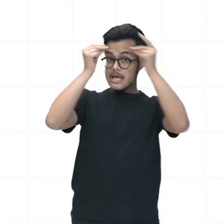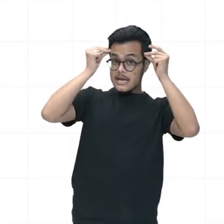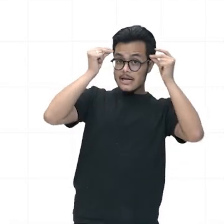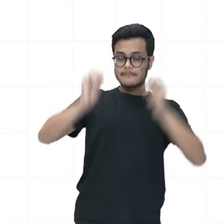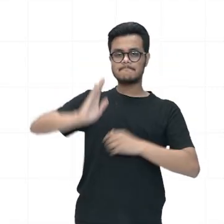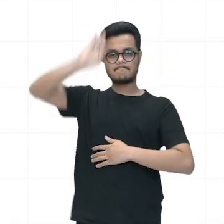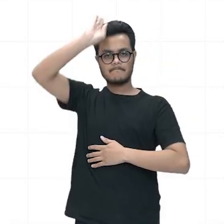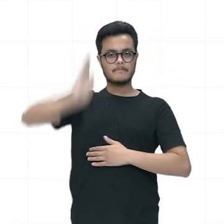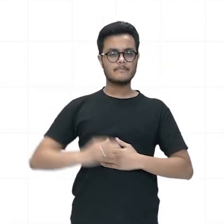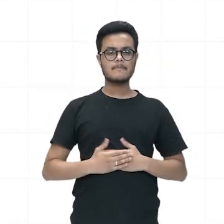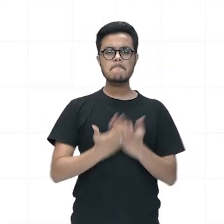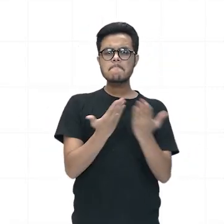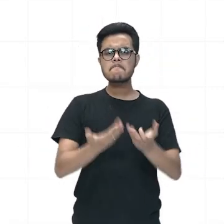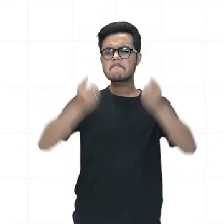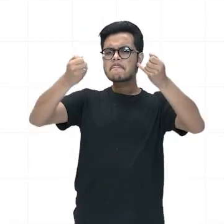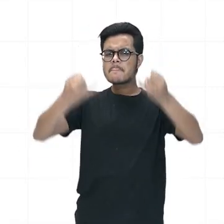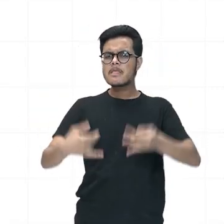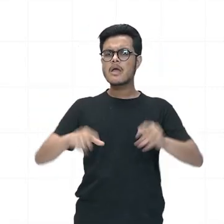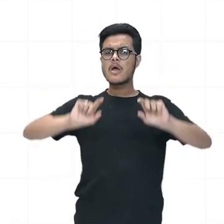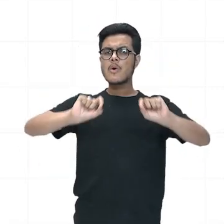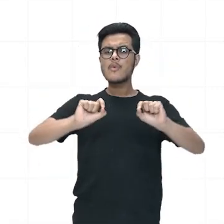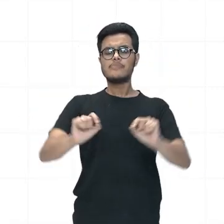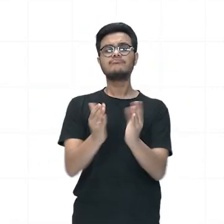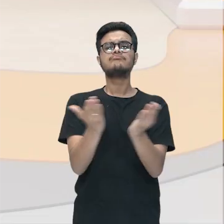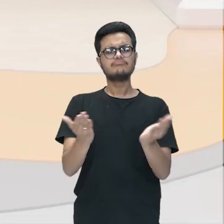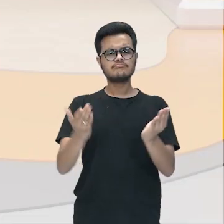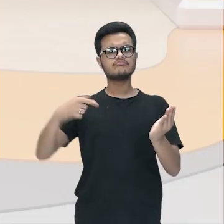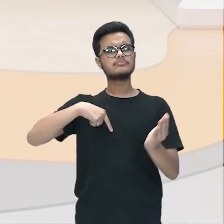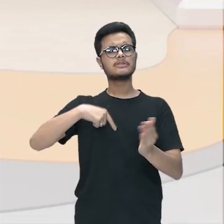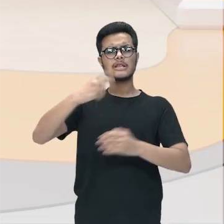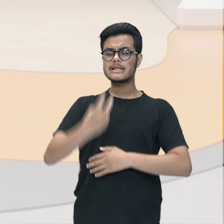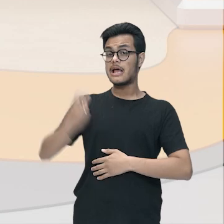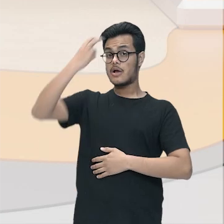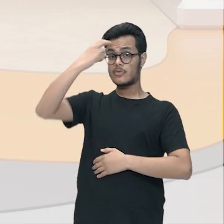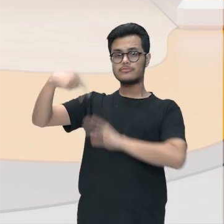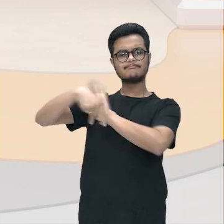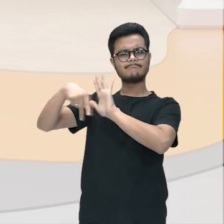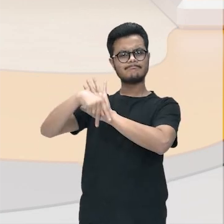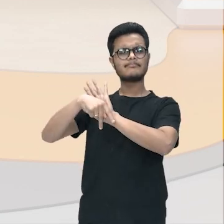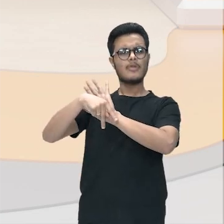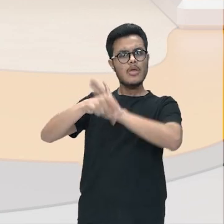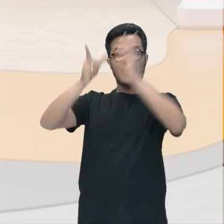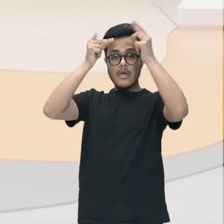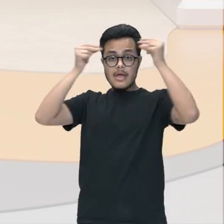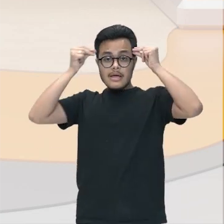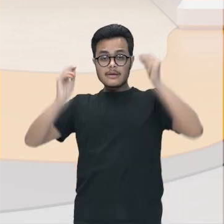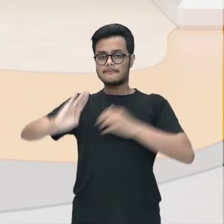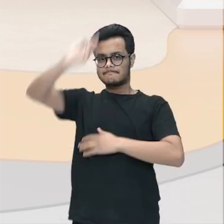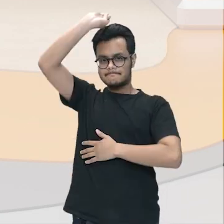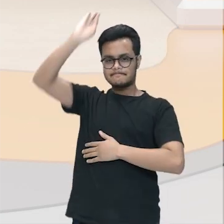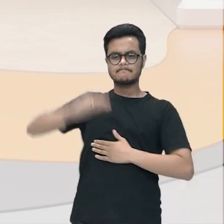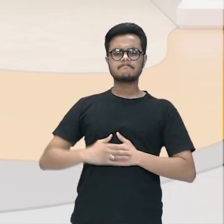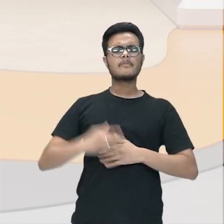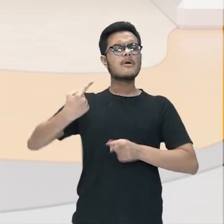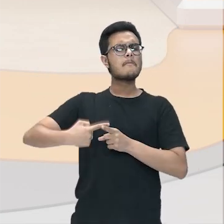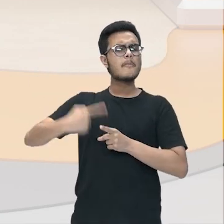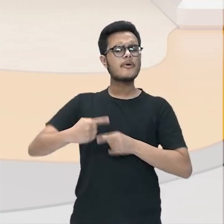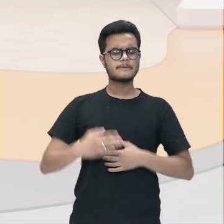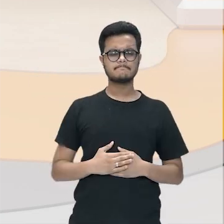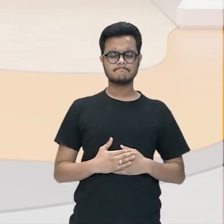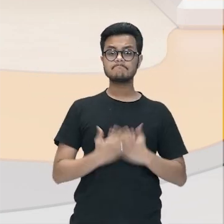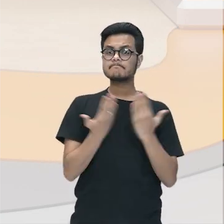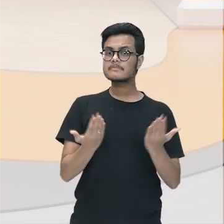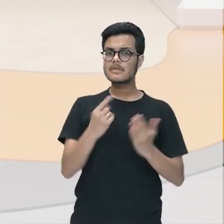legado, a gente também está muito ali presente o quê? Essa parte, então, da cultura greco-romana, tá? Por quê? Porque eu acabei de dizer